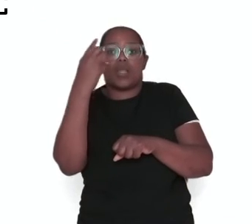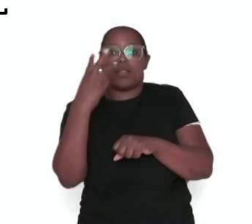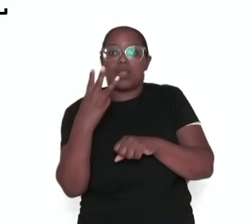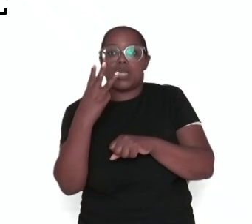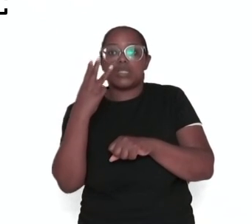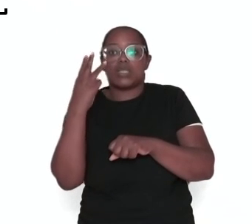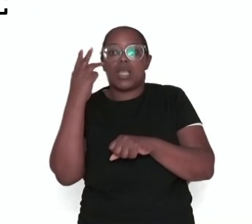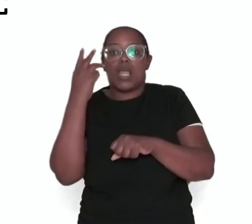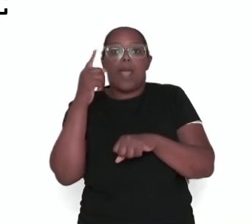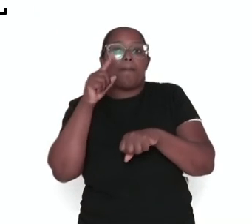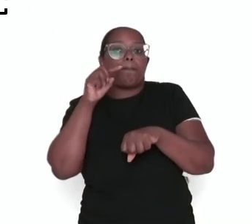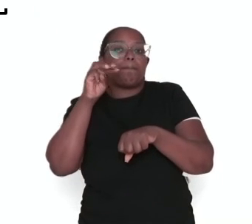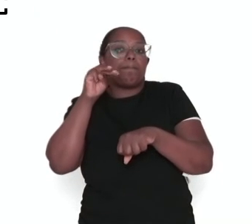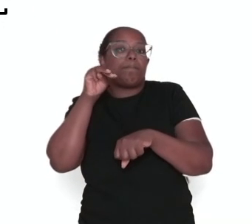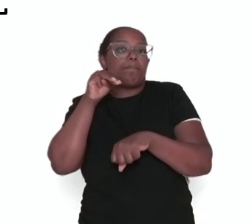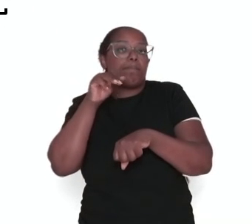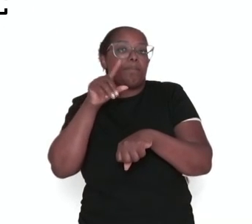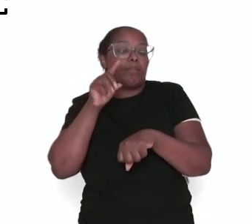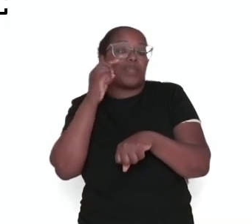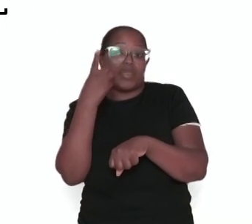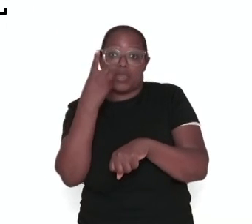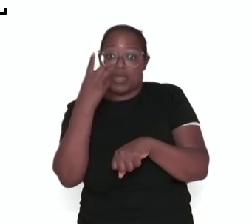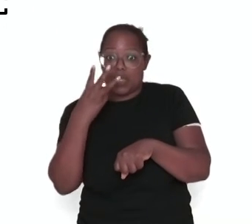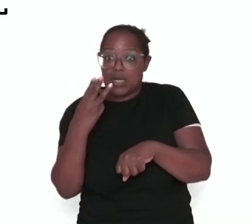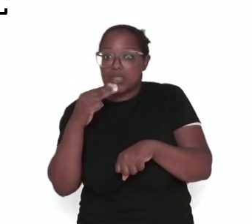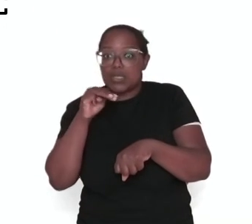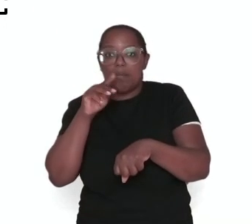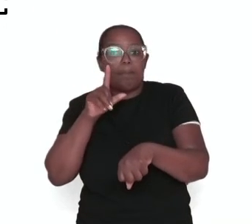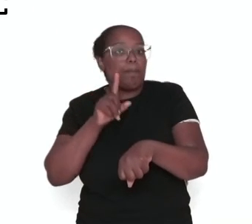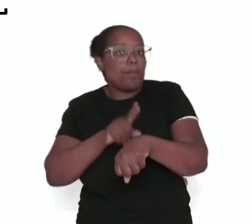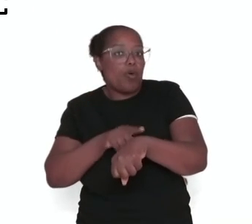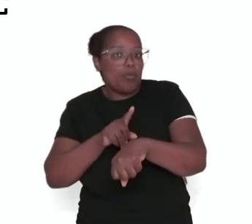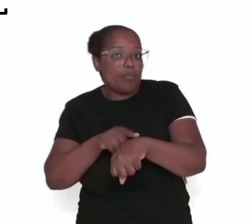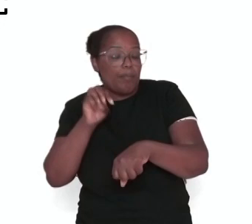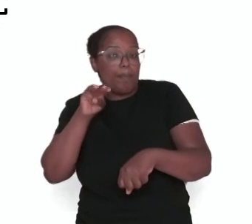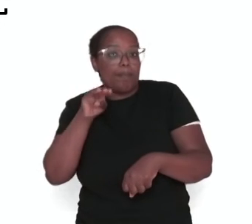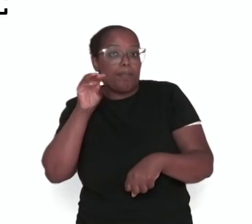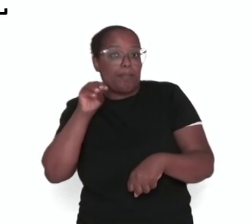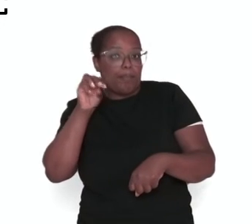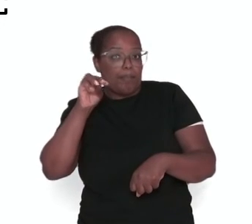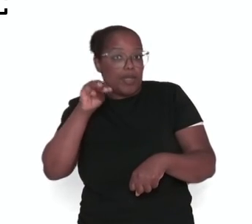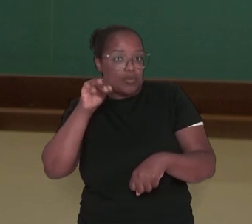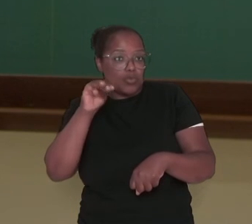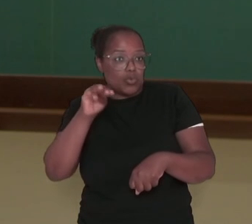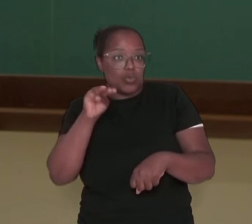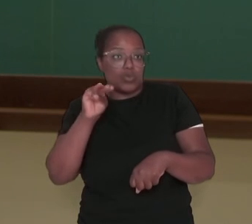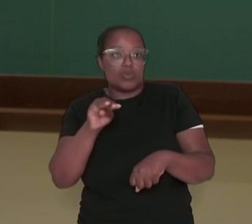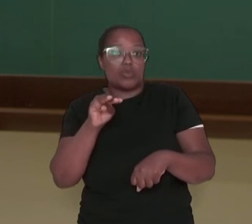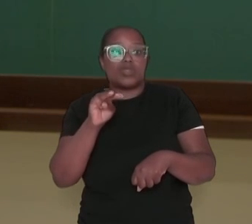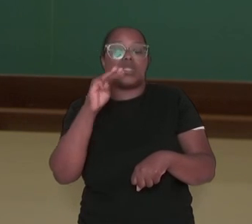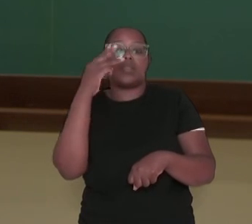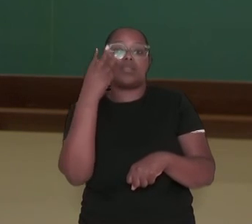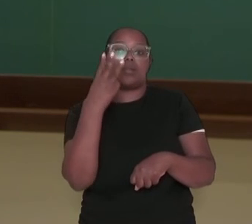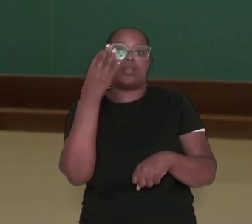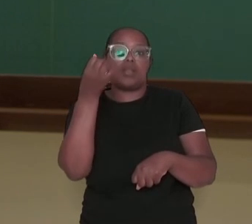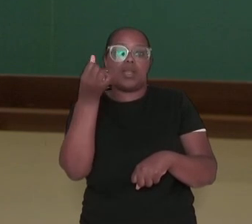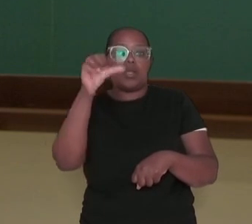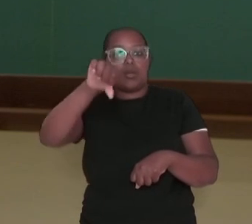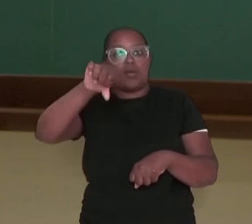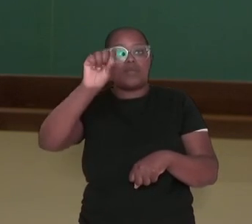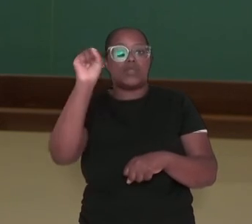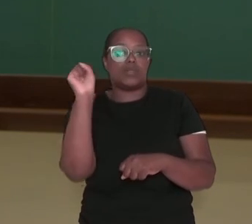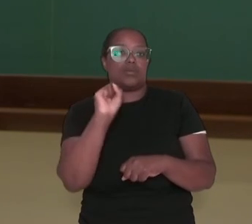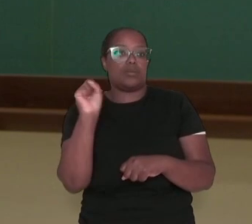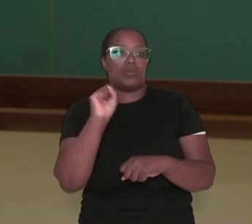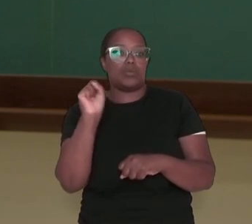e 39 segundos, arrumando aqui, ó, isso tava aqui em segundos, a gente arrumou, né,